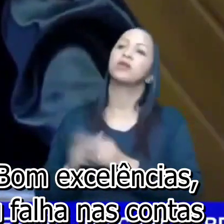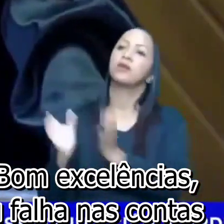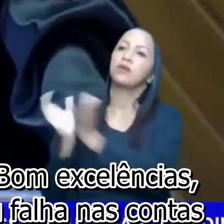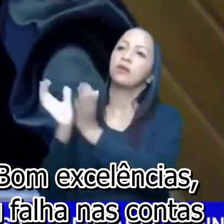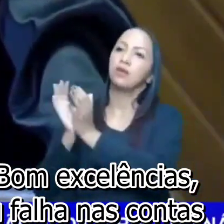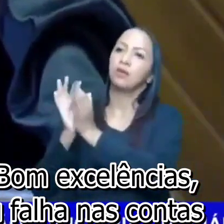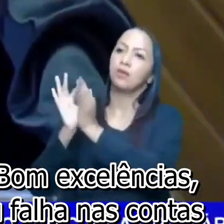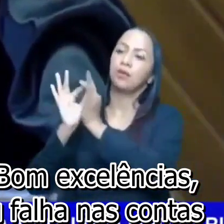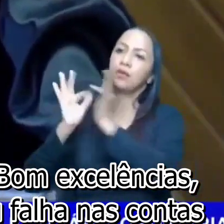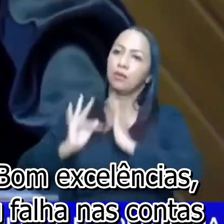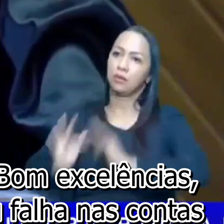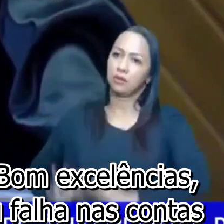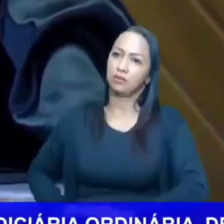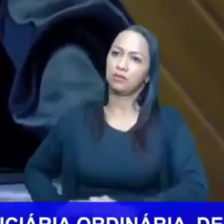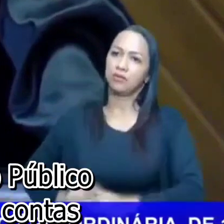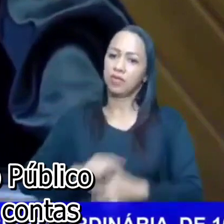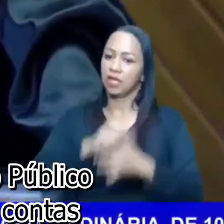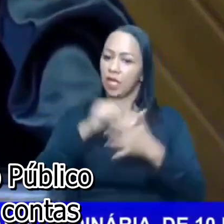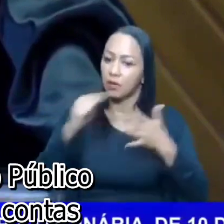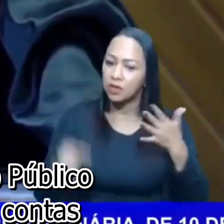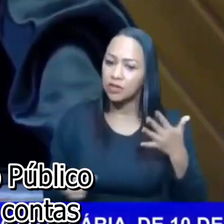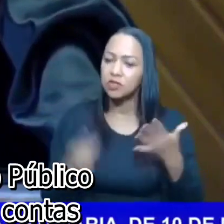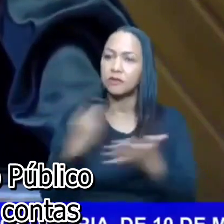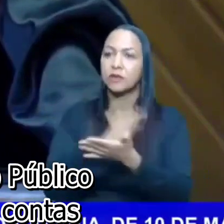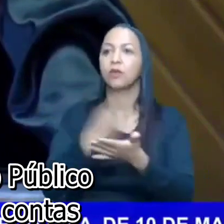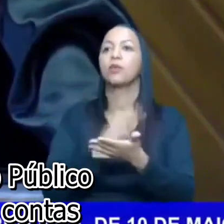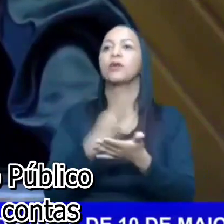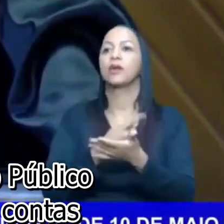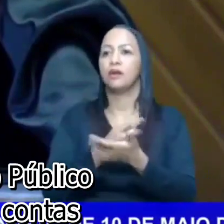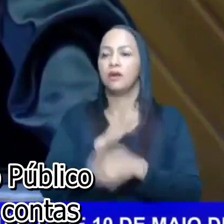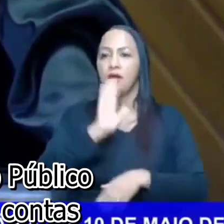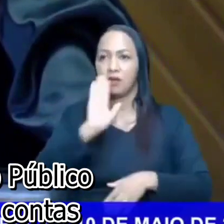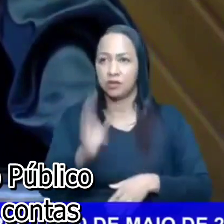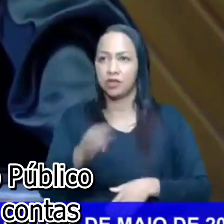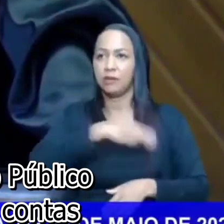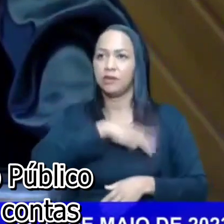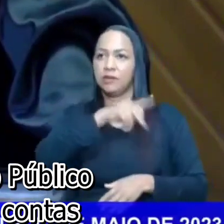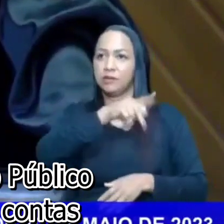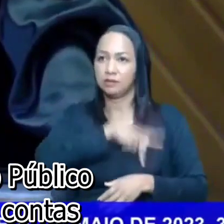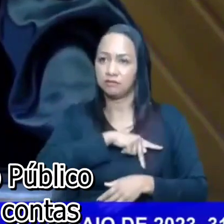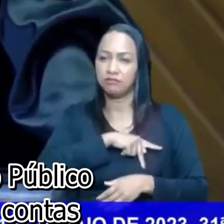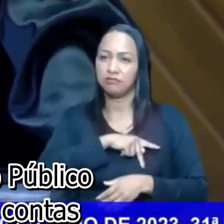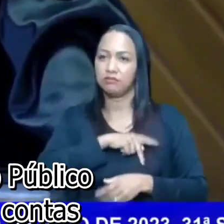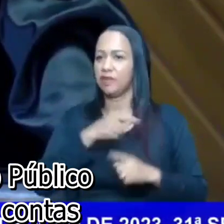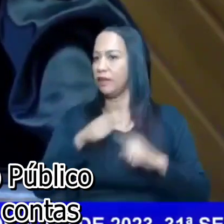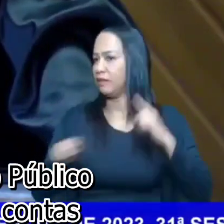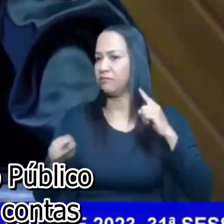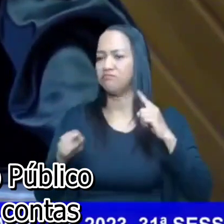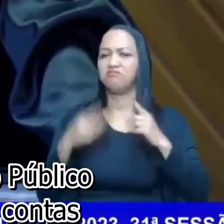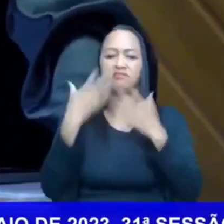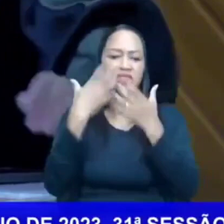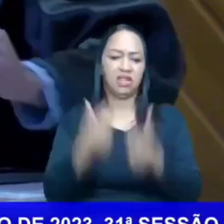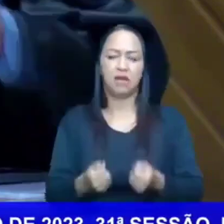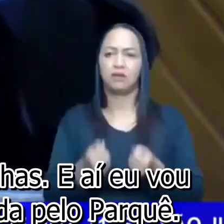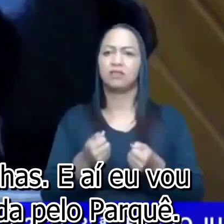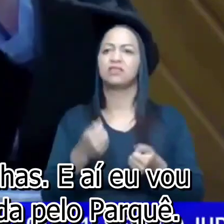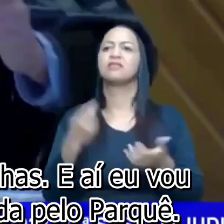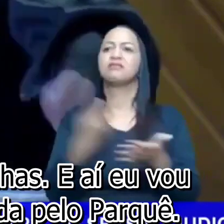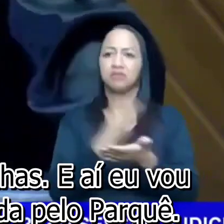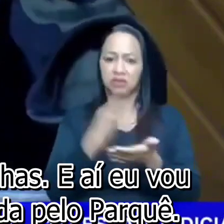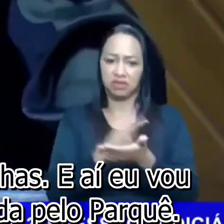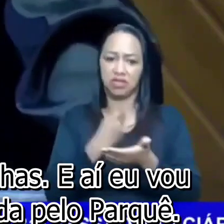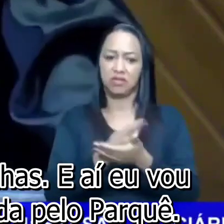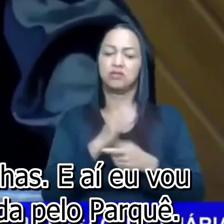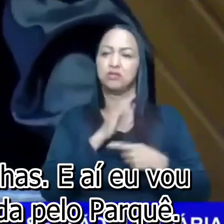nas contas, guiando por sua aprovação. Já o Ministério Público Eleitoral manifestou pela desaprovação das contas, observando as falhas que ali